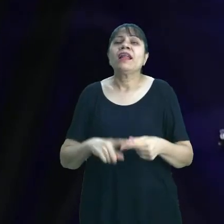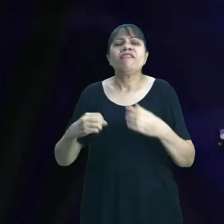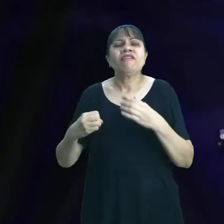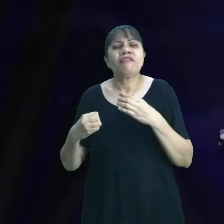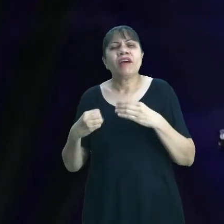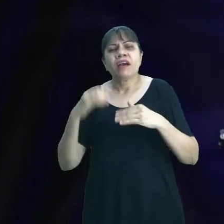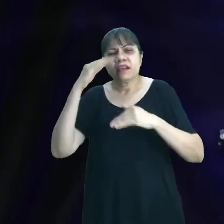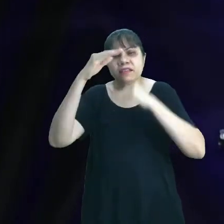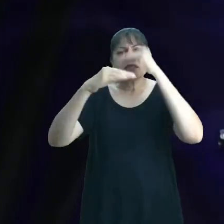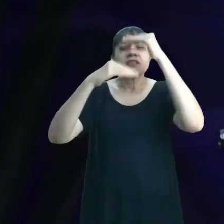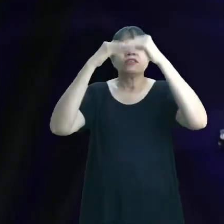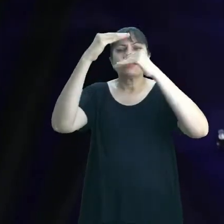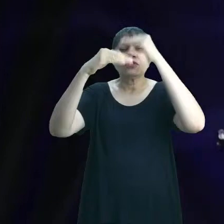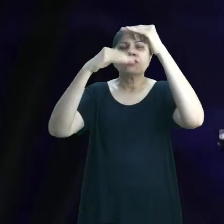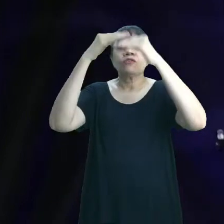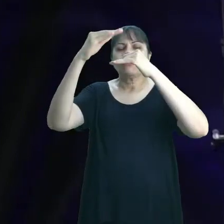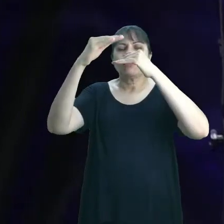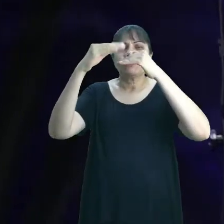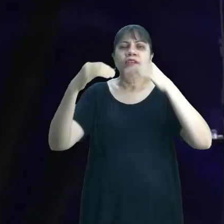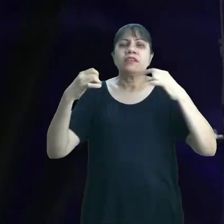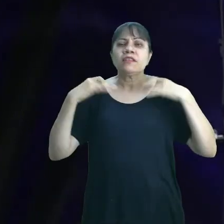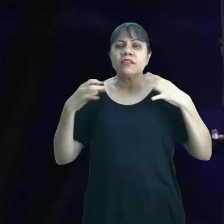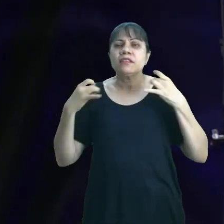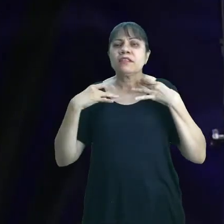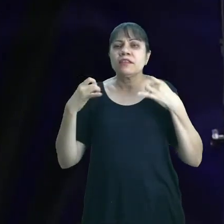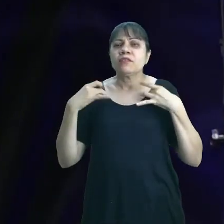ao Senhor.